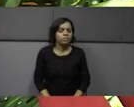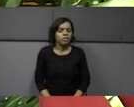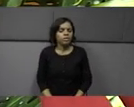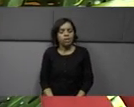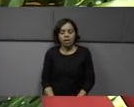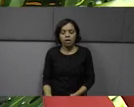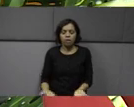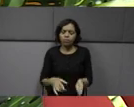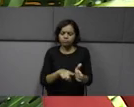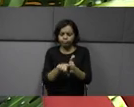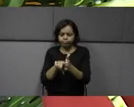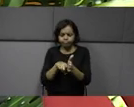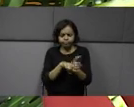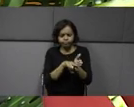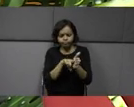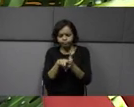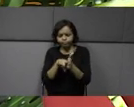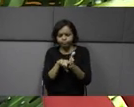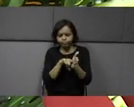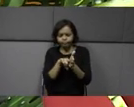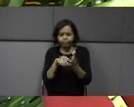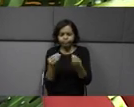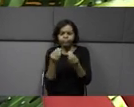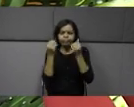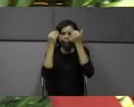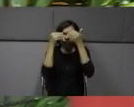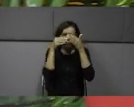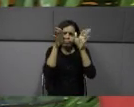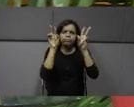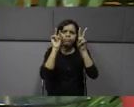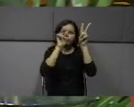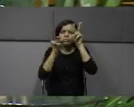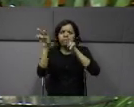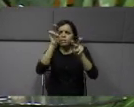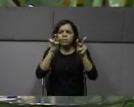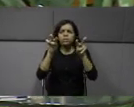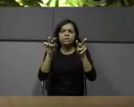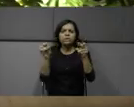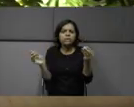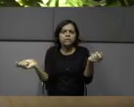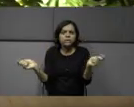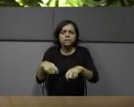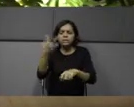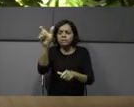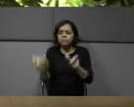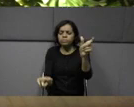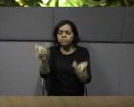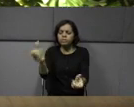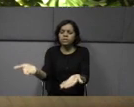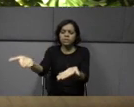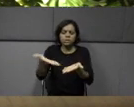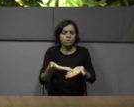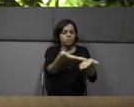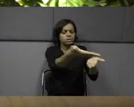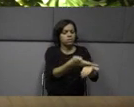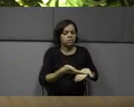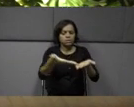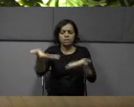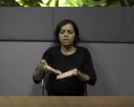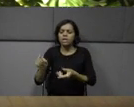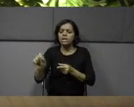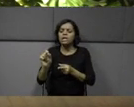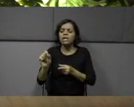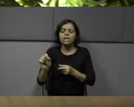nega até da perspectiva de quais atores devem ser é convocado c e d e